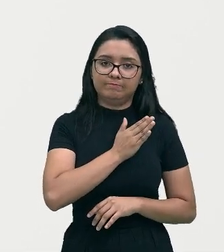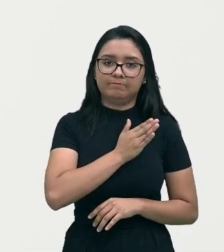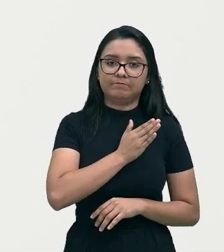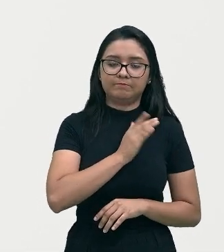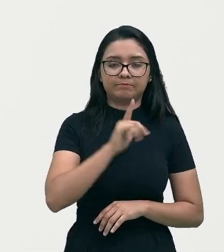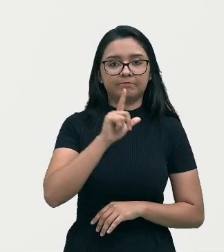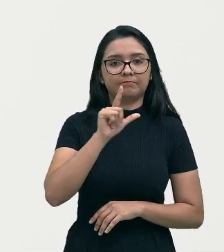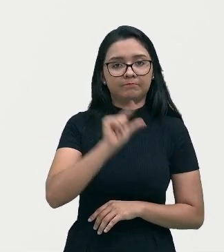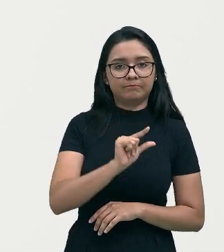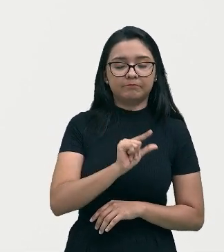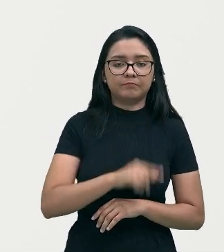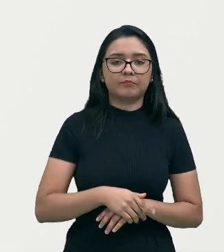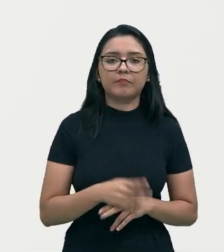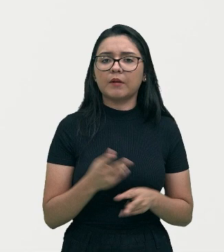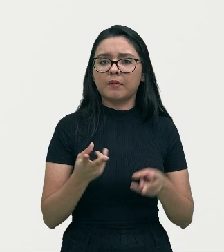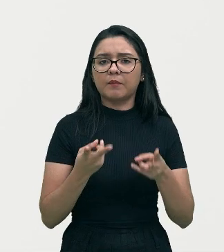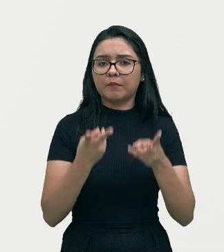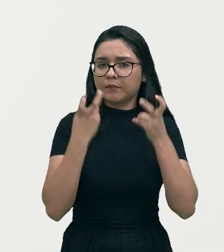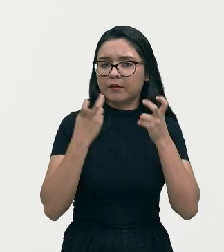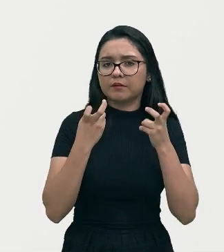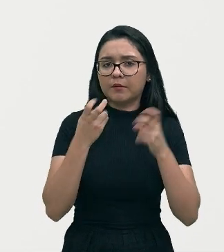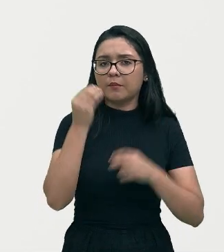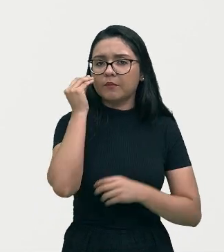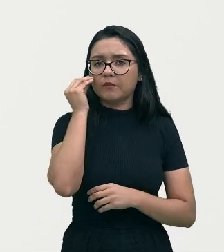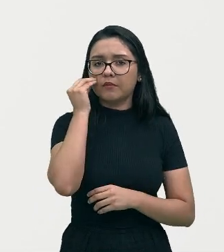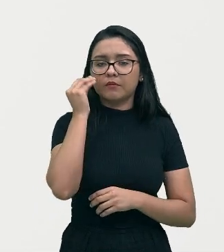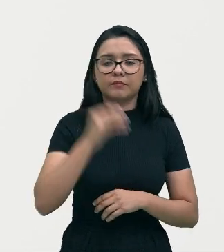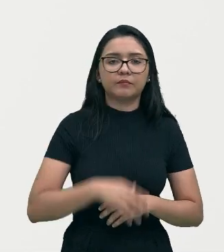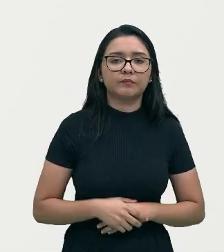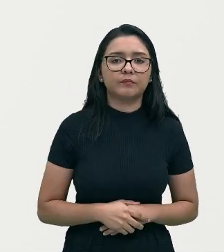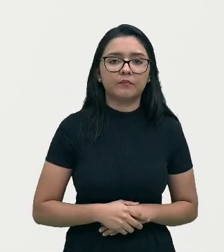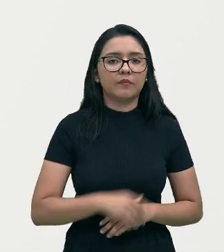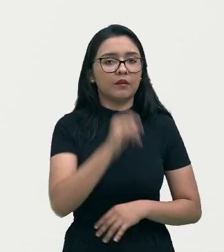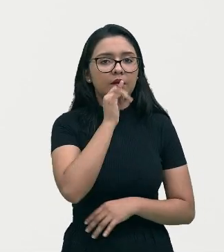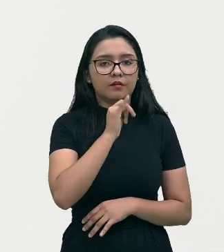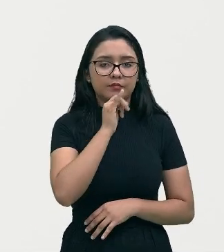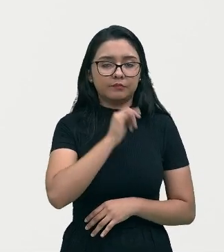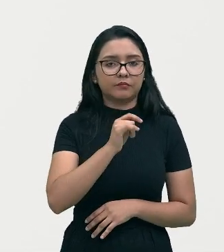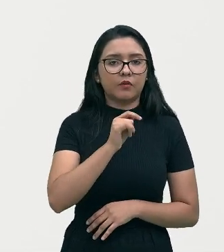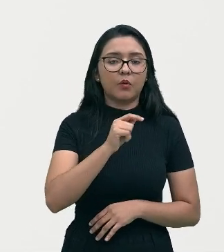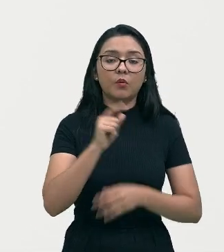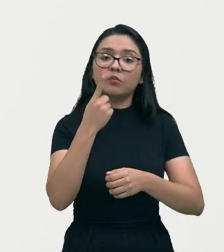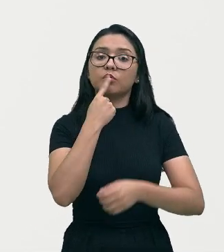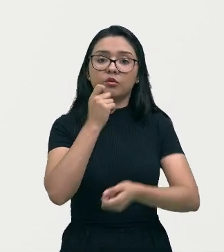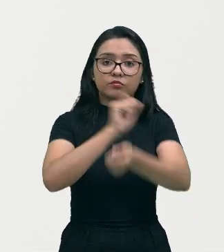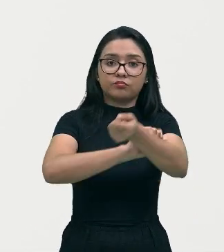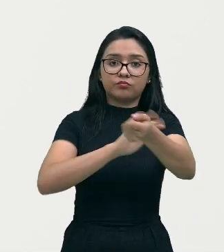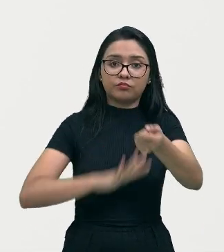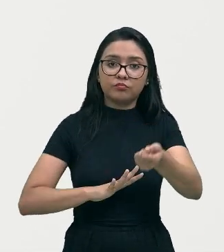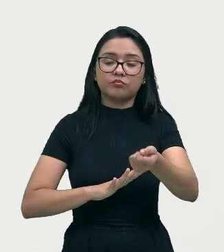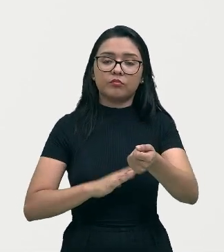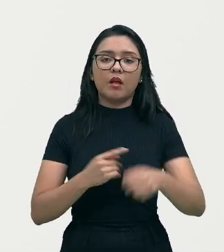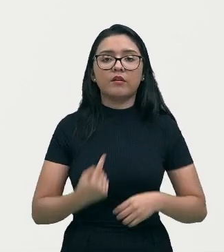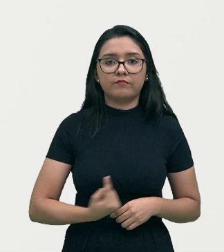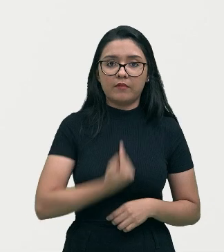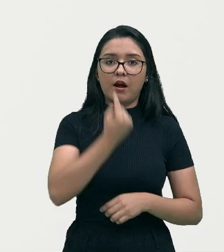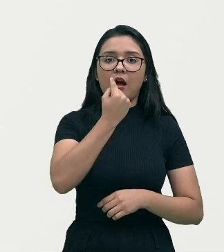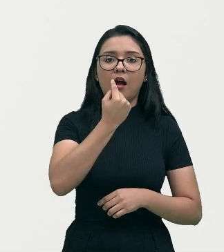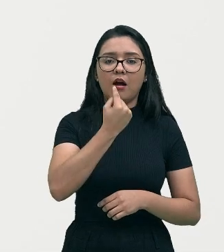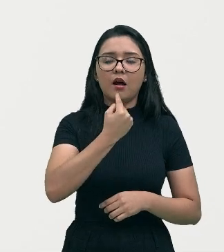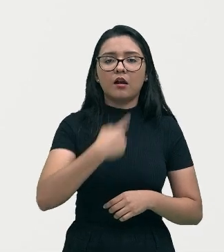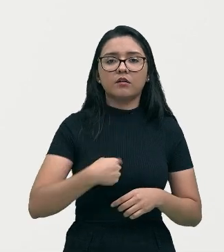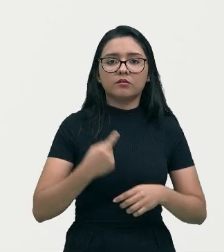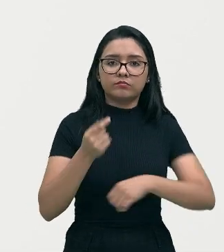gente pode observar isso, né? Ali quando o sangue ele retorna do corpo, né? Quando ele retorna do corpo, ele voltou